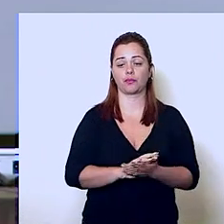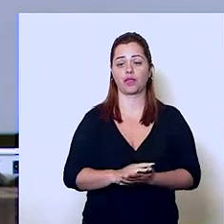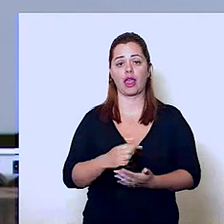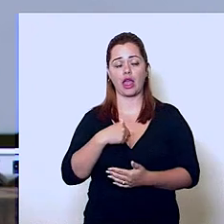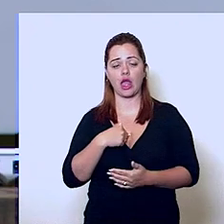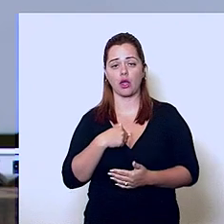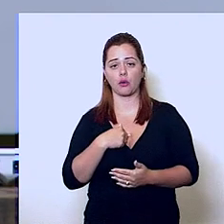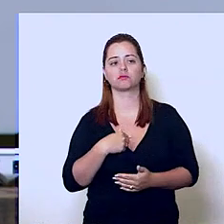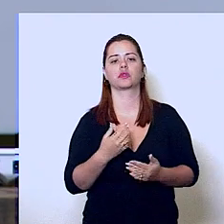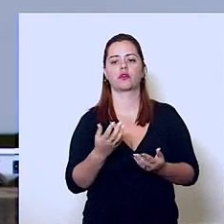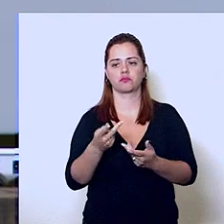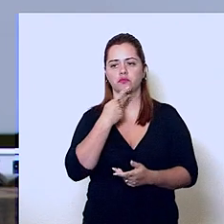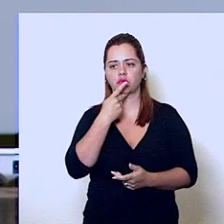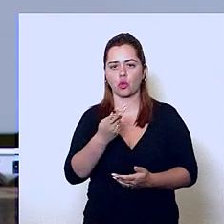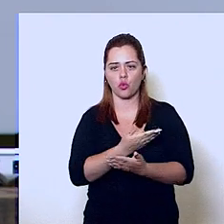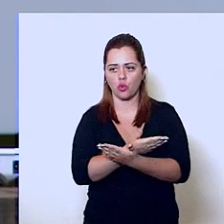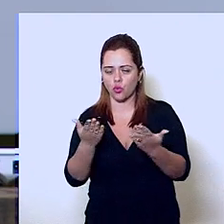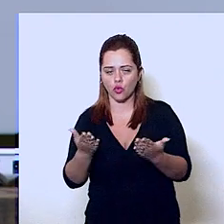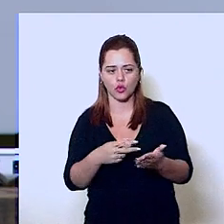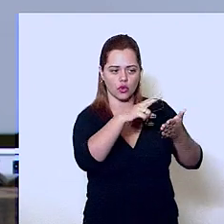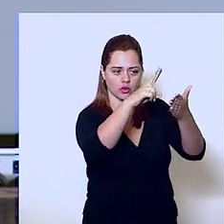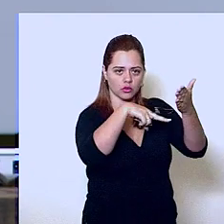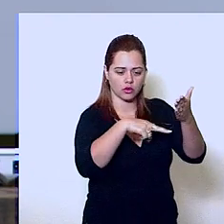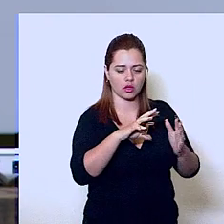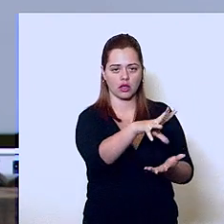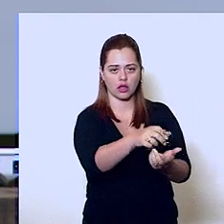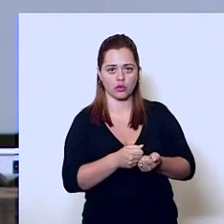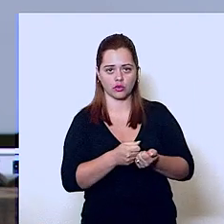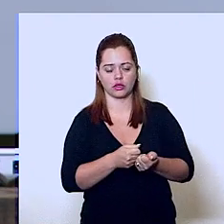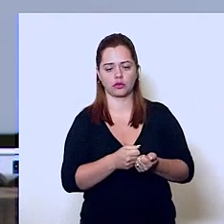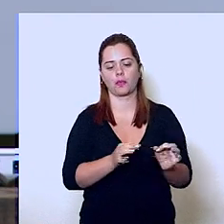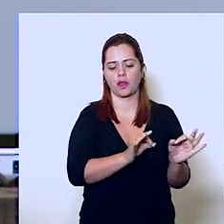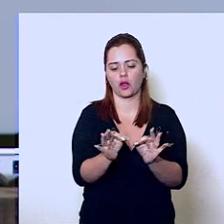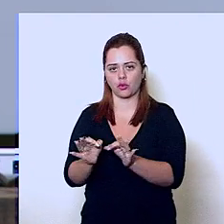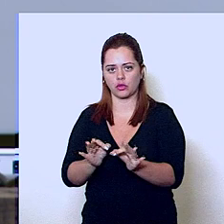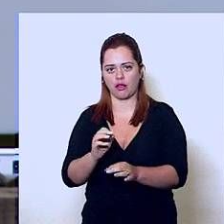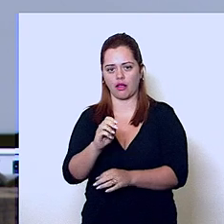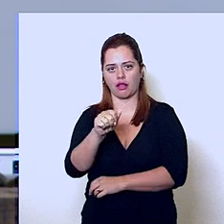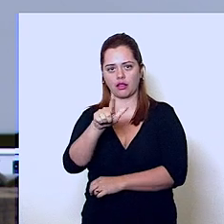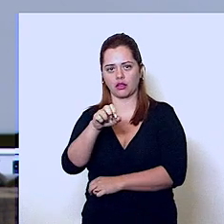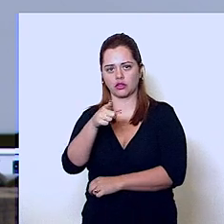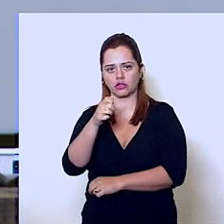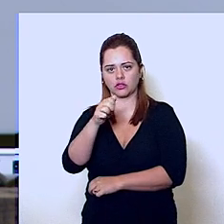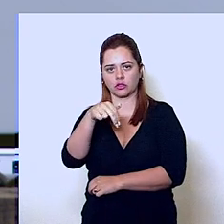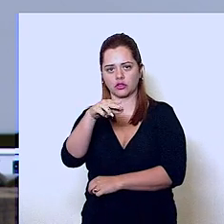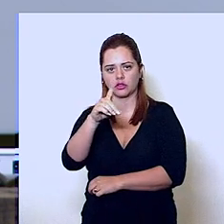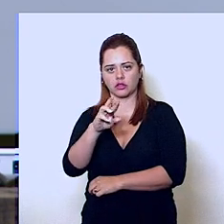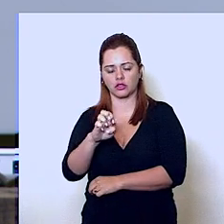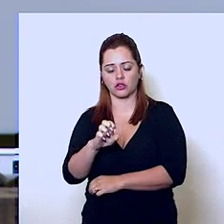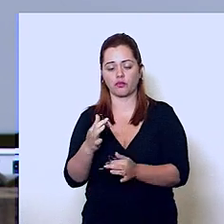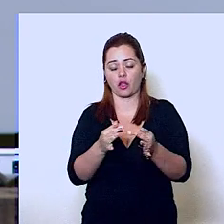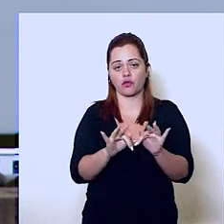foram recolhidos num trabalho organizado pelo Alexandre Parola, no final da gestão em Washington, Caminhos